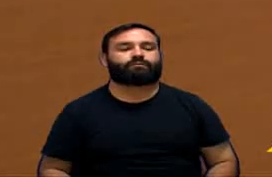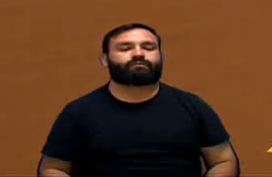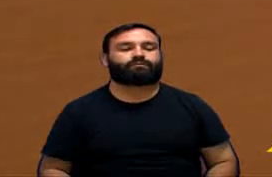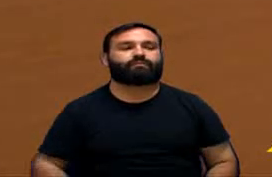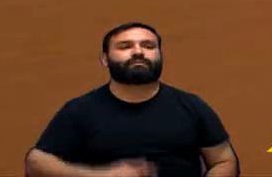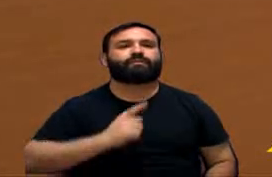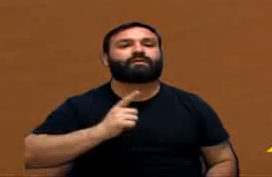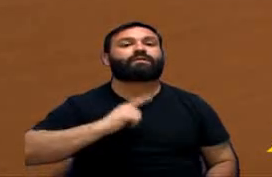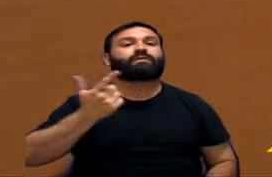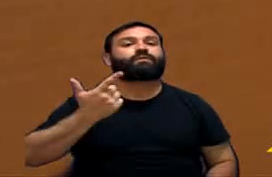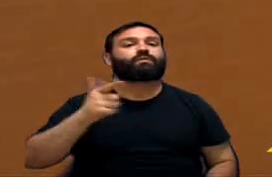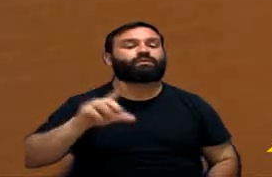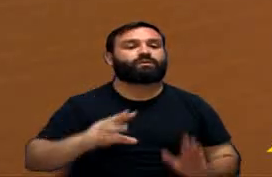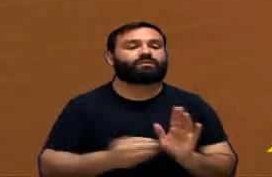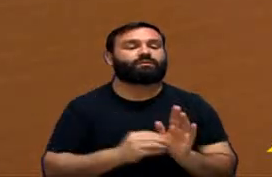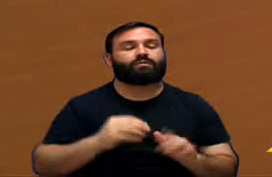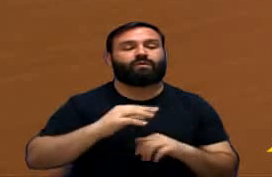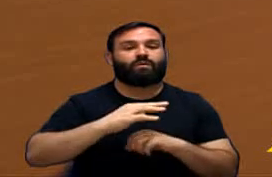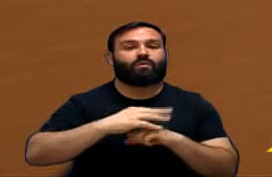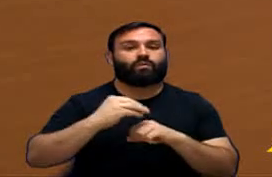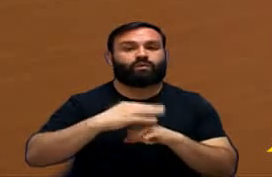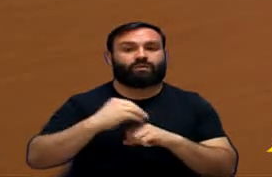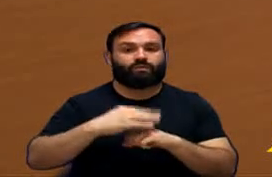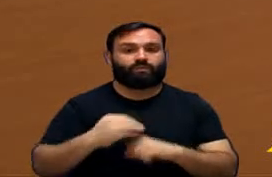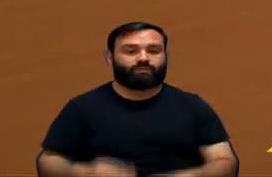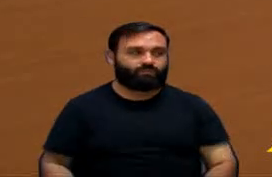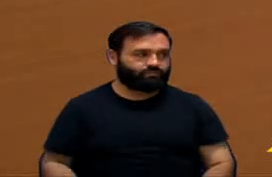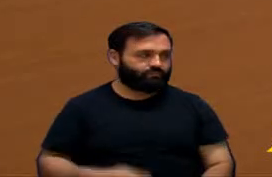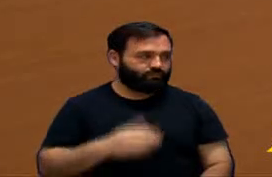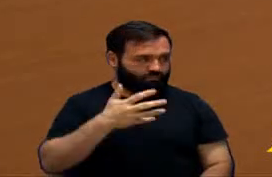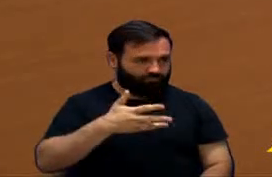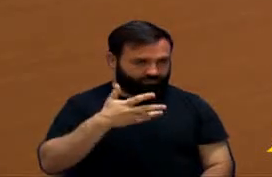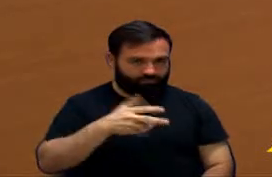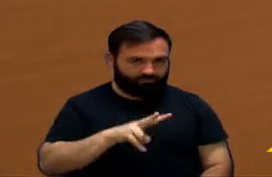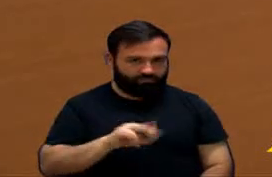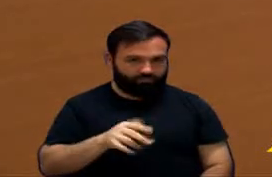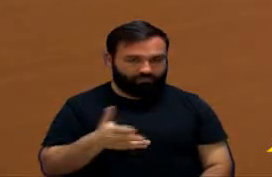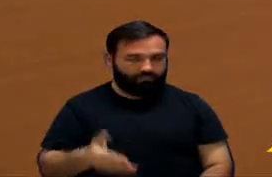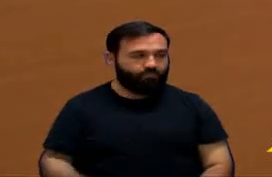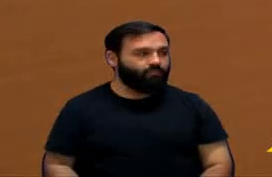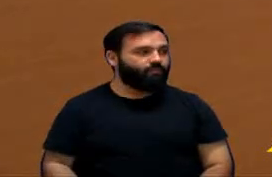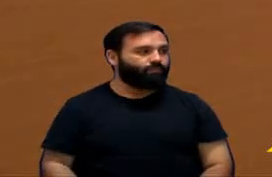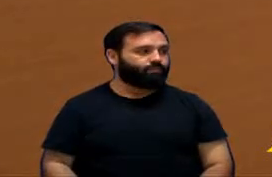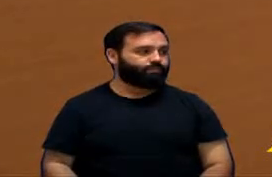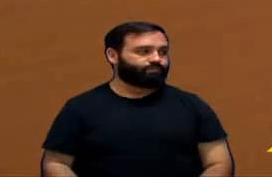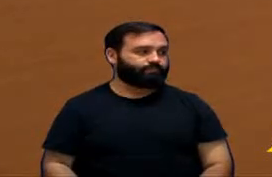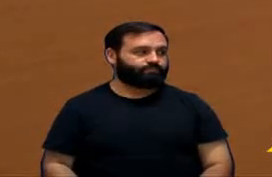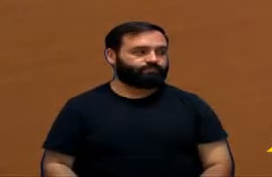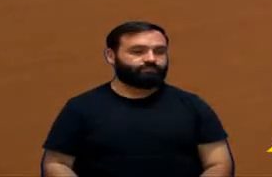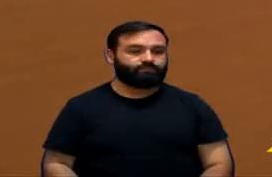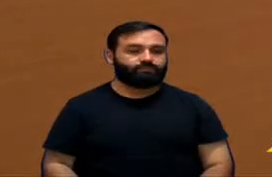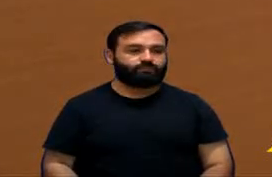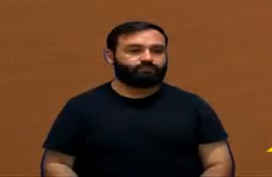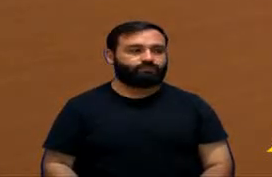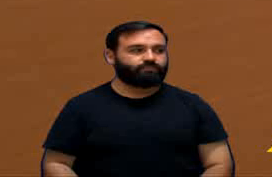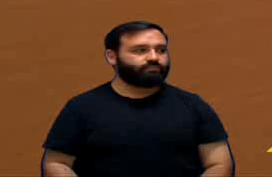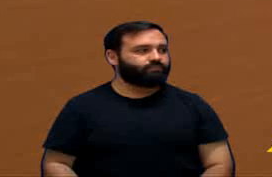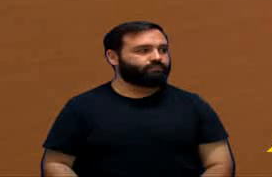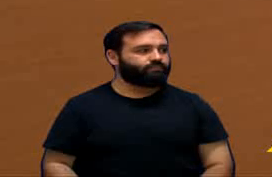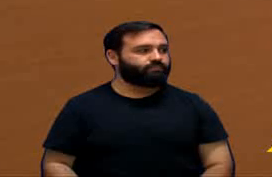nós temos mais um inscrito Vereador Treviso V excelência vai tá o trevis